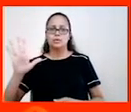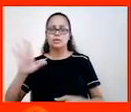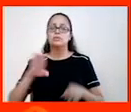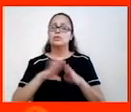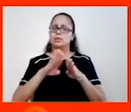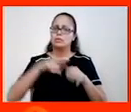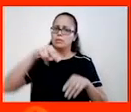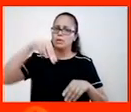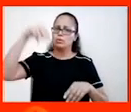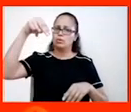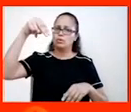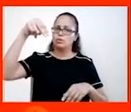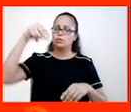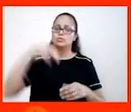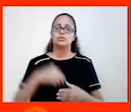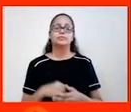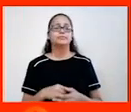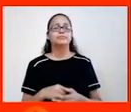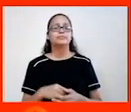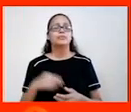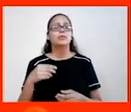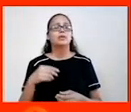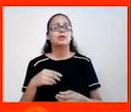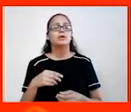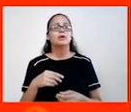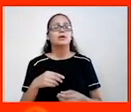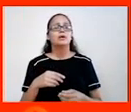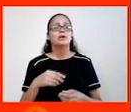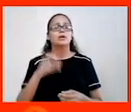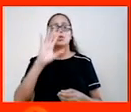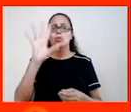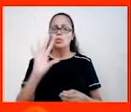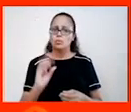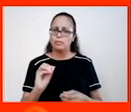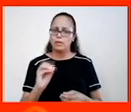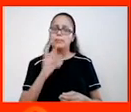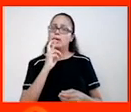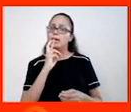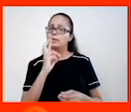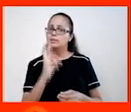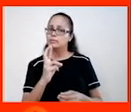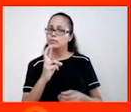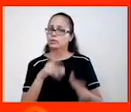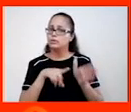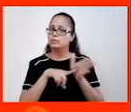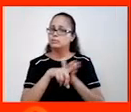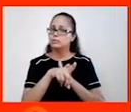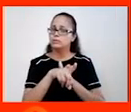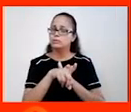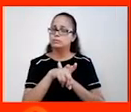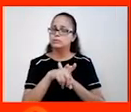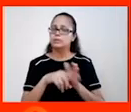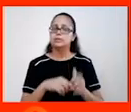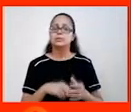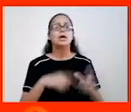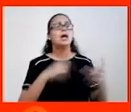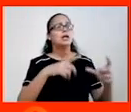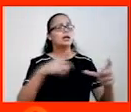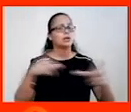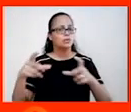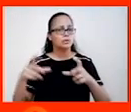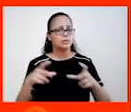norte. Baseando-se em seus estudos e no mapa, responda as questões a seguir. A. Em termos